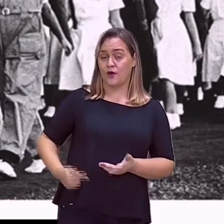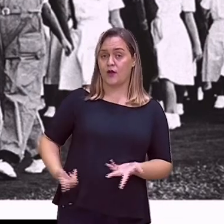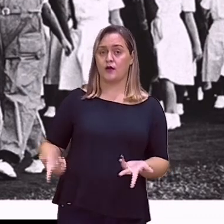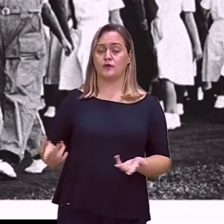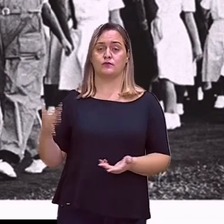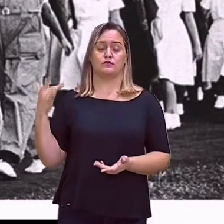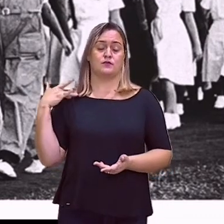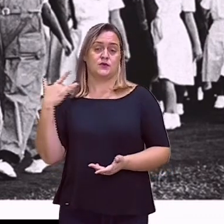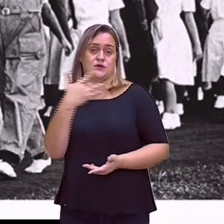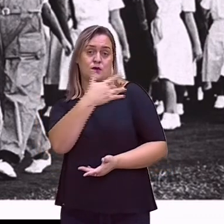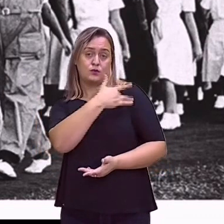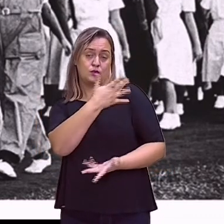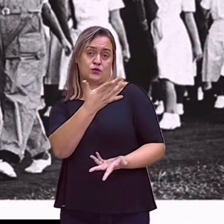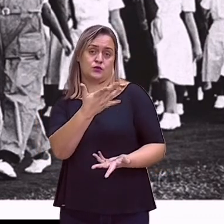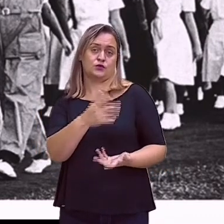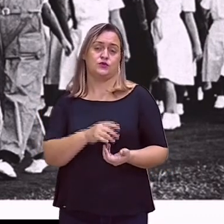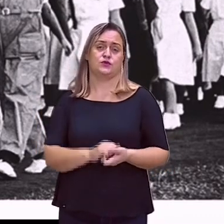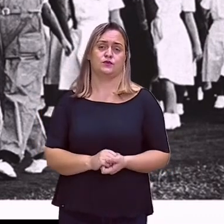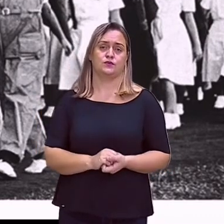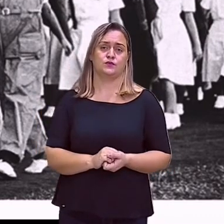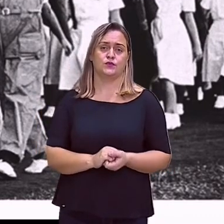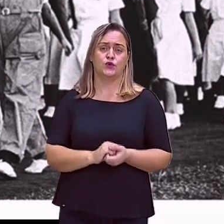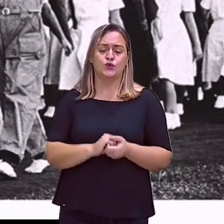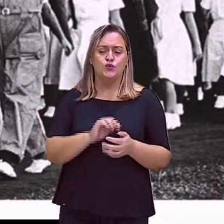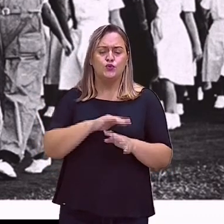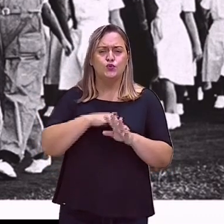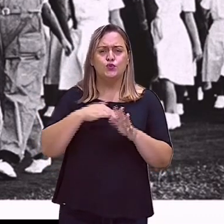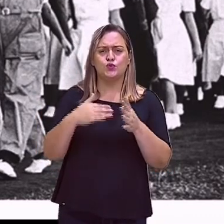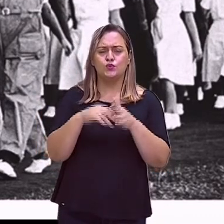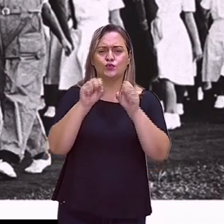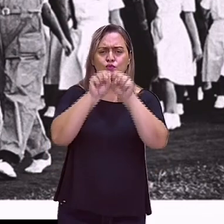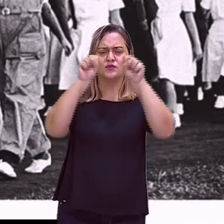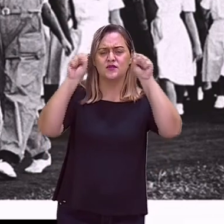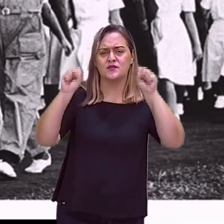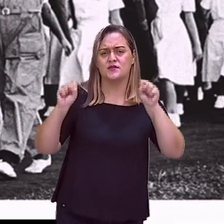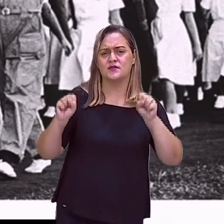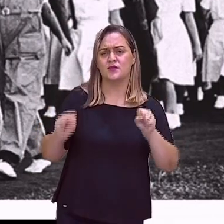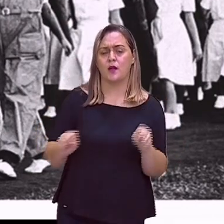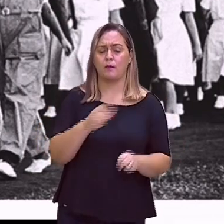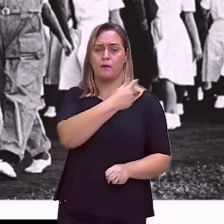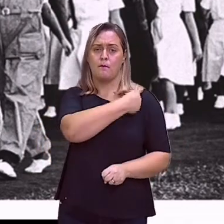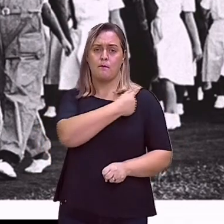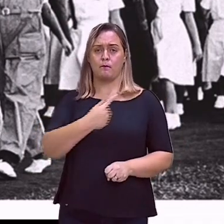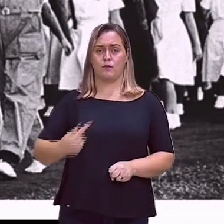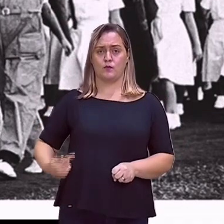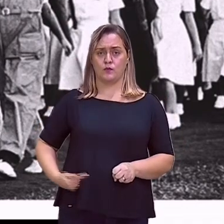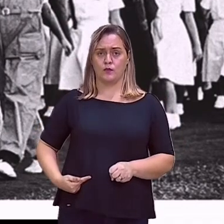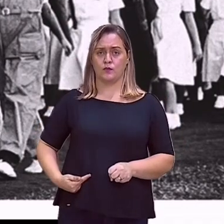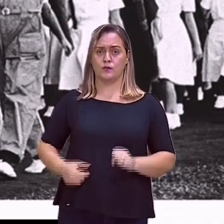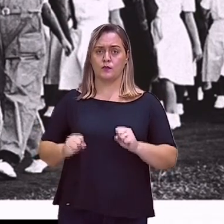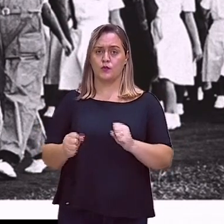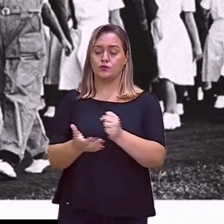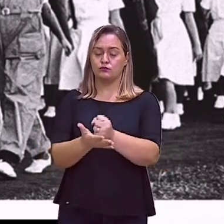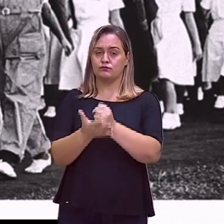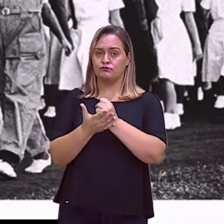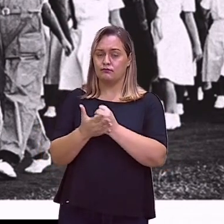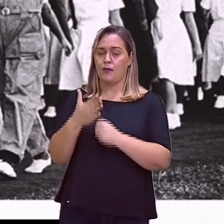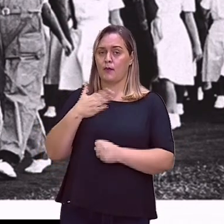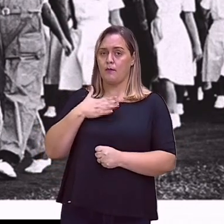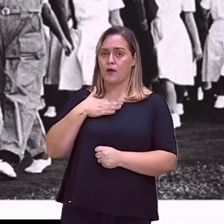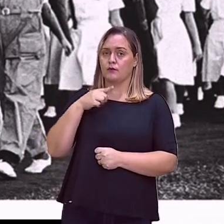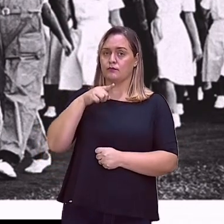e todo o sistema público, aquilo que serve para mim e para vocês. Os